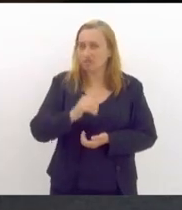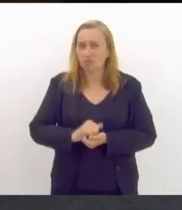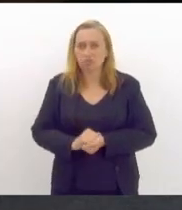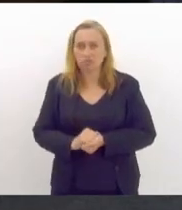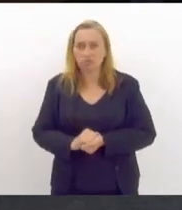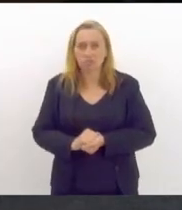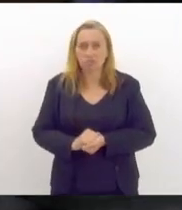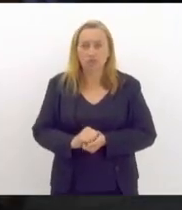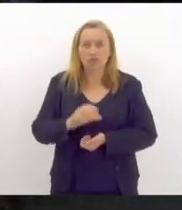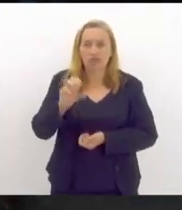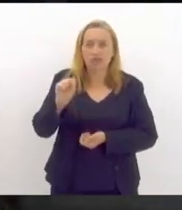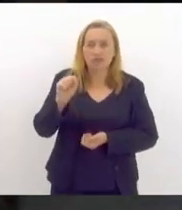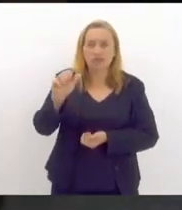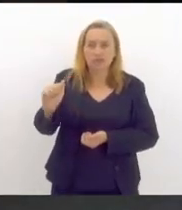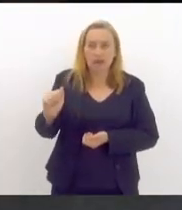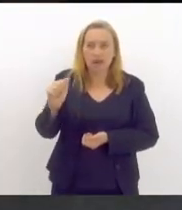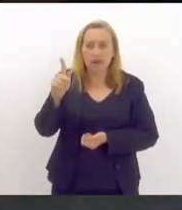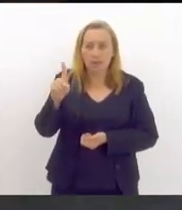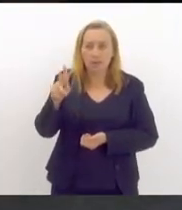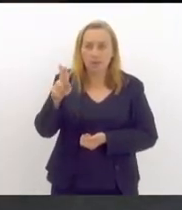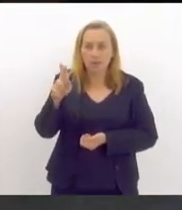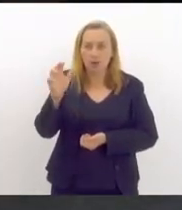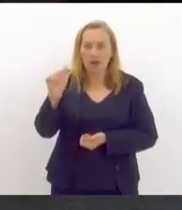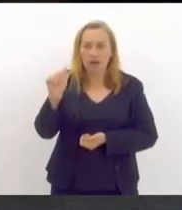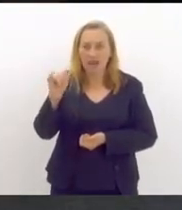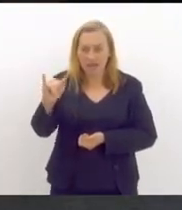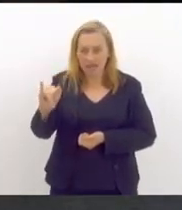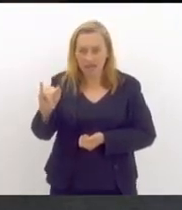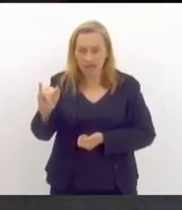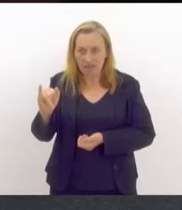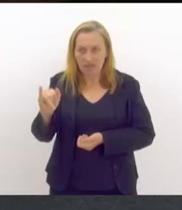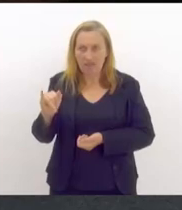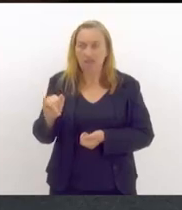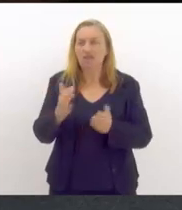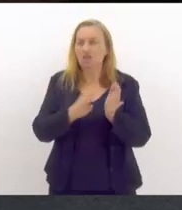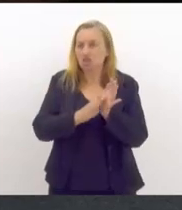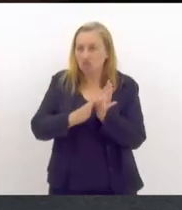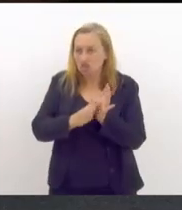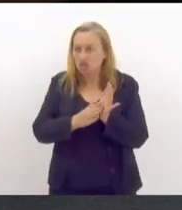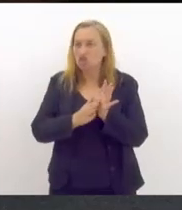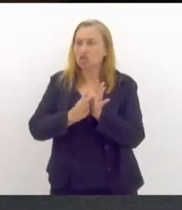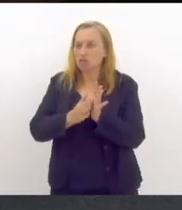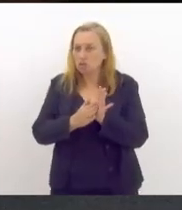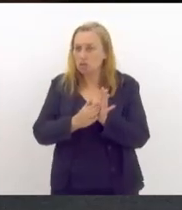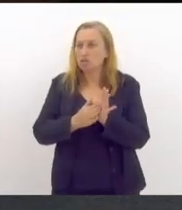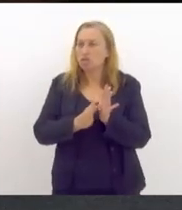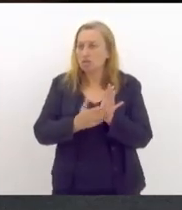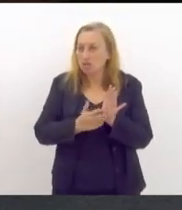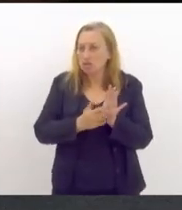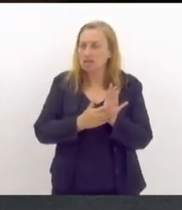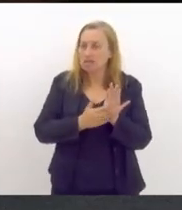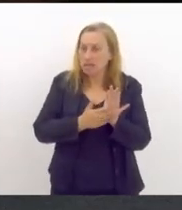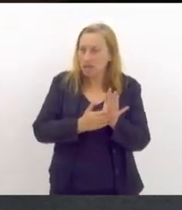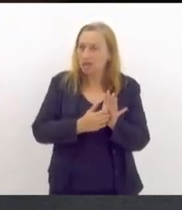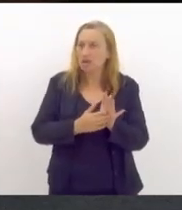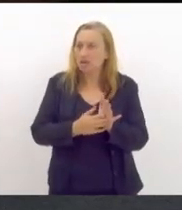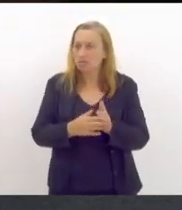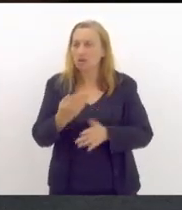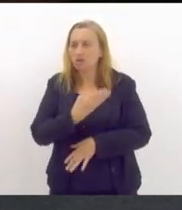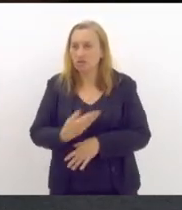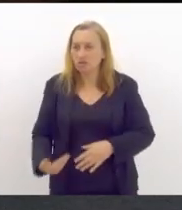lá na Sapucaí Patrocínio de escola de samba Patrocínio de camarote do governador